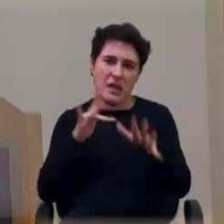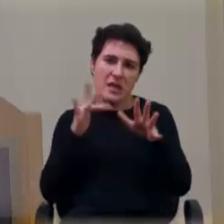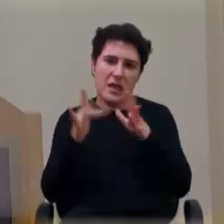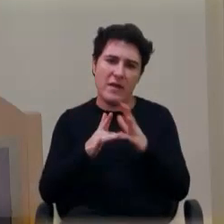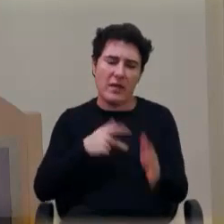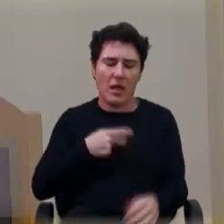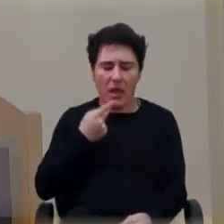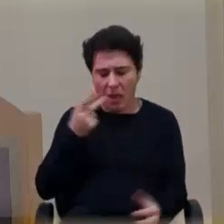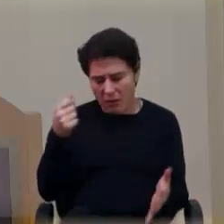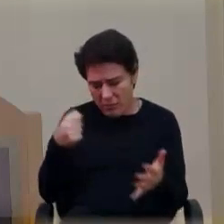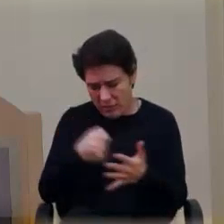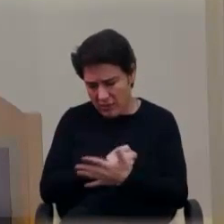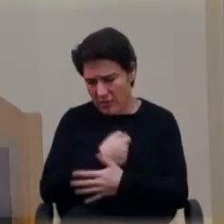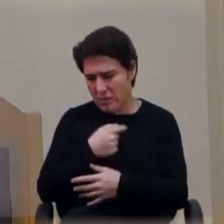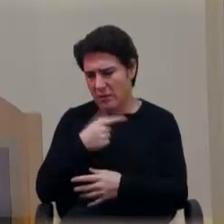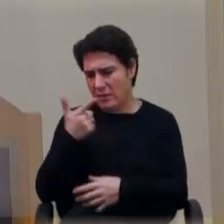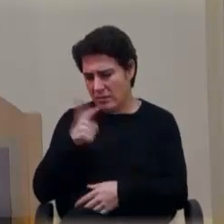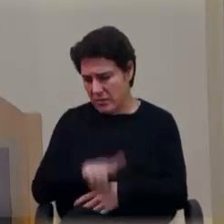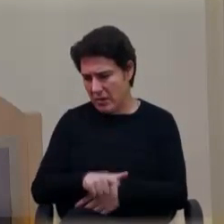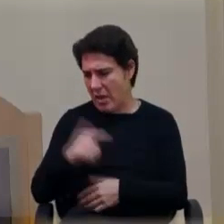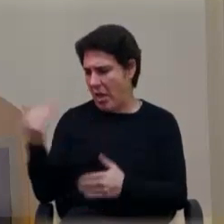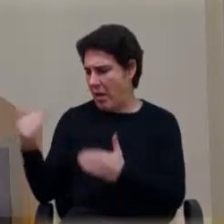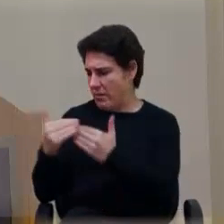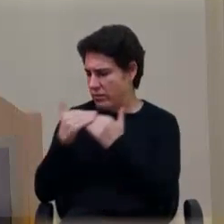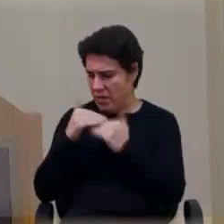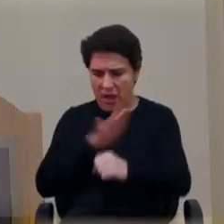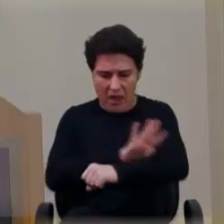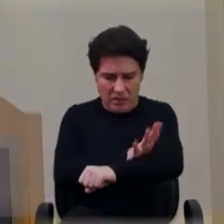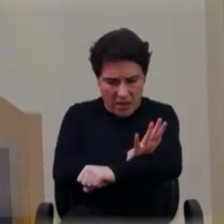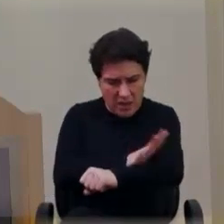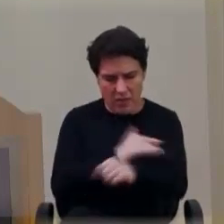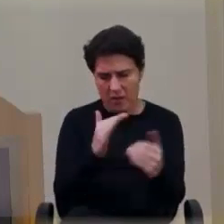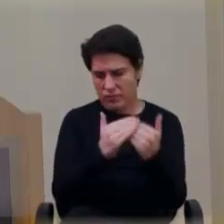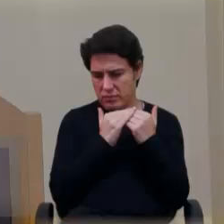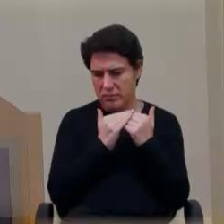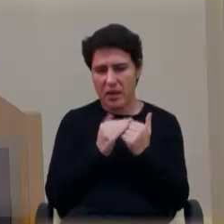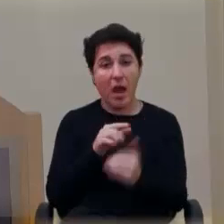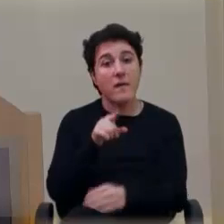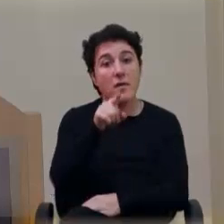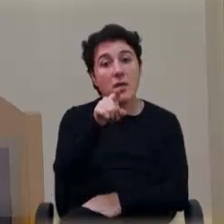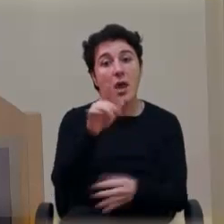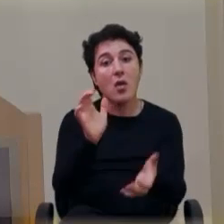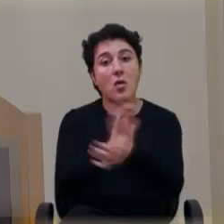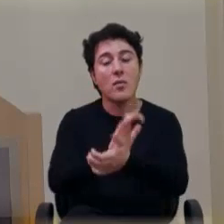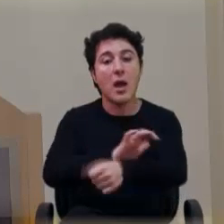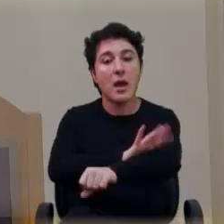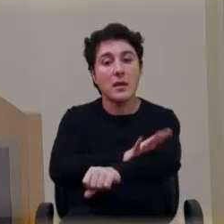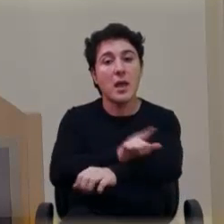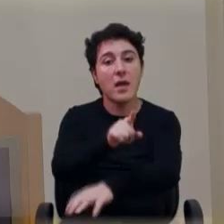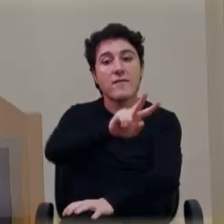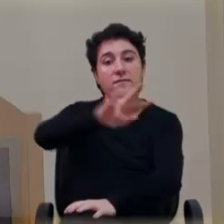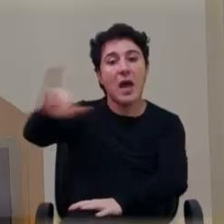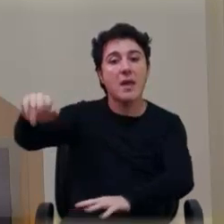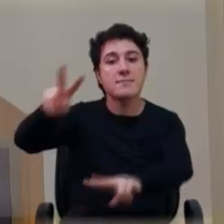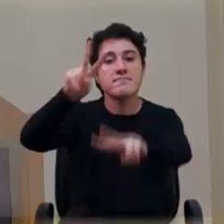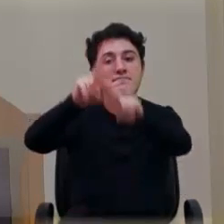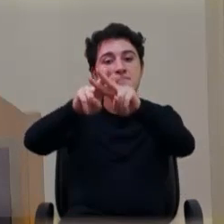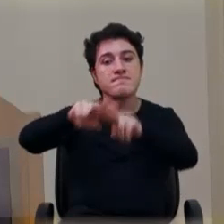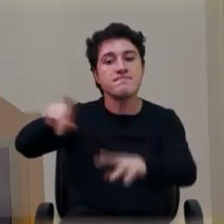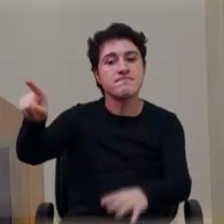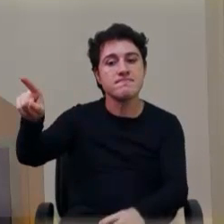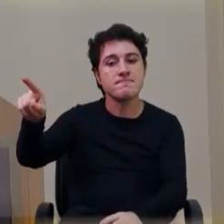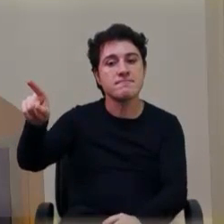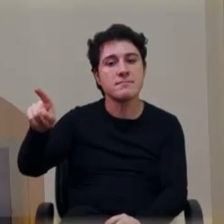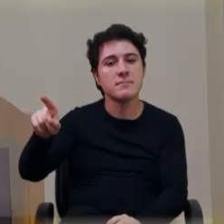dizendo mais uma vez eu fui vítima de racismo com vocês assista tem lugar e a na cadeia